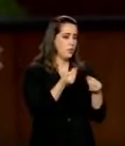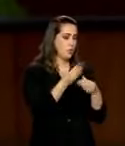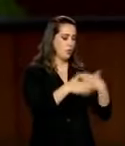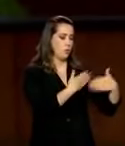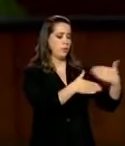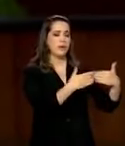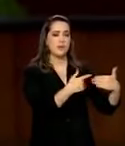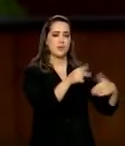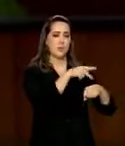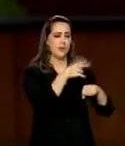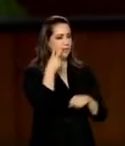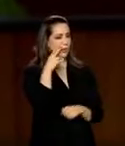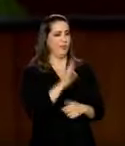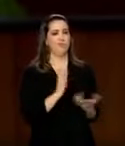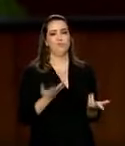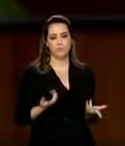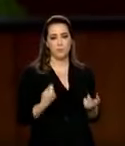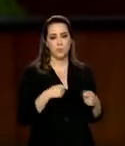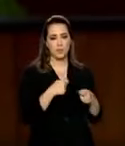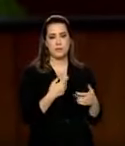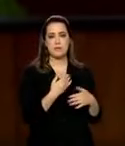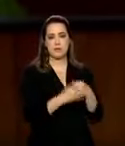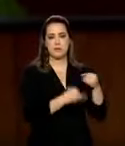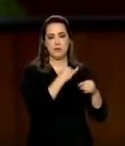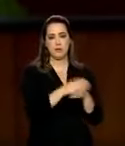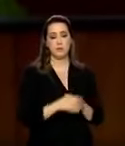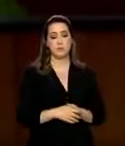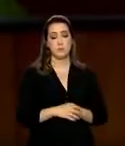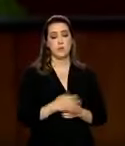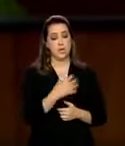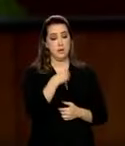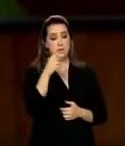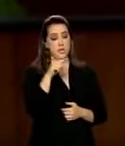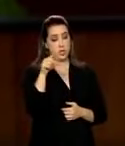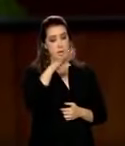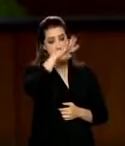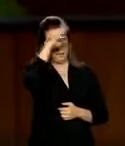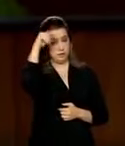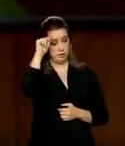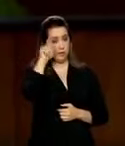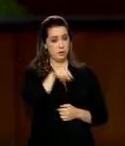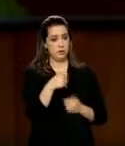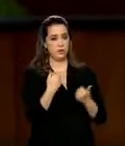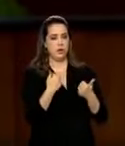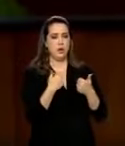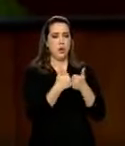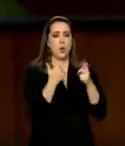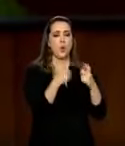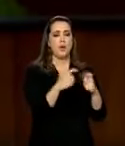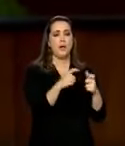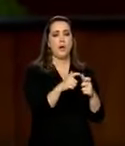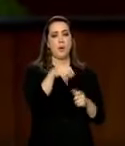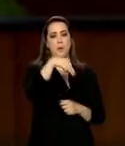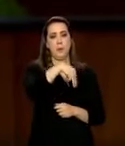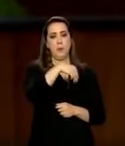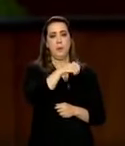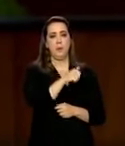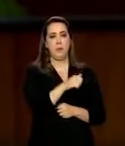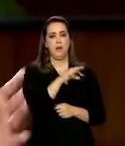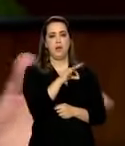estive há poucos meses em São Gabriel da Cachoeira, e estive lá no pelotão de fronteira Maturacá, conversei com os